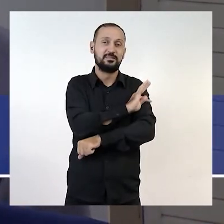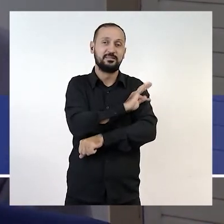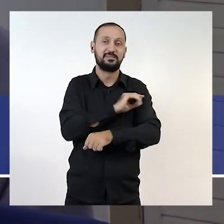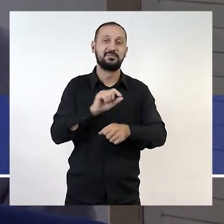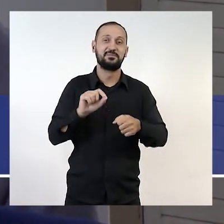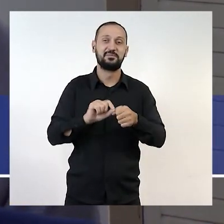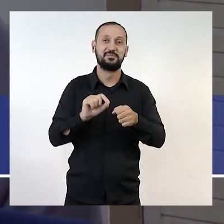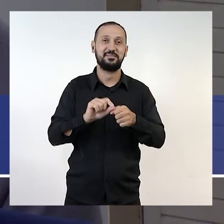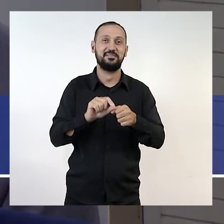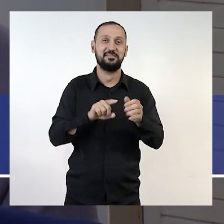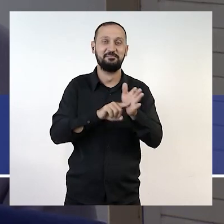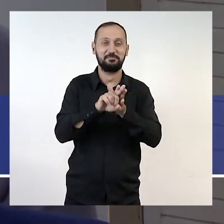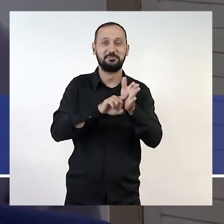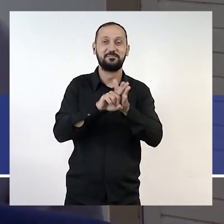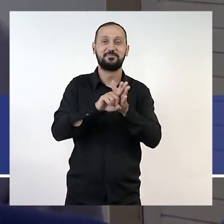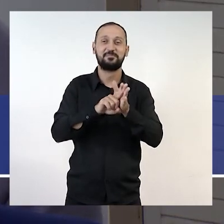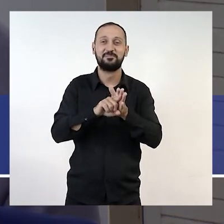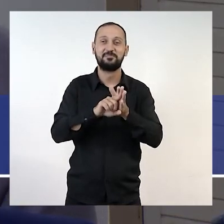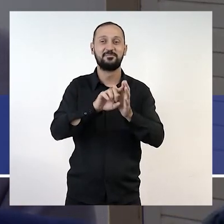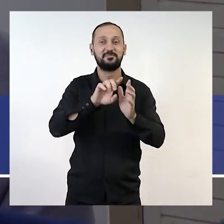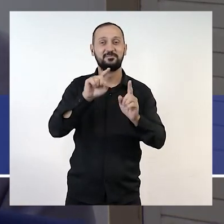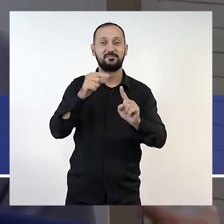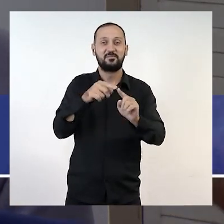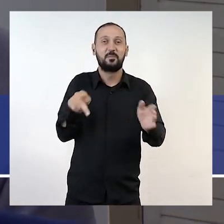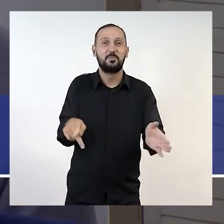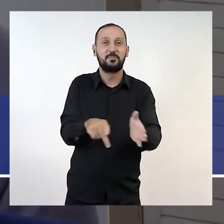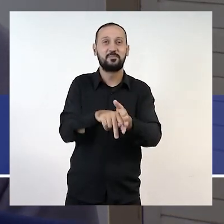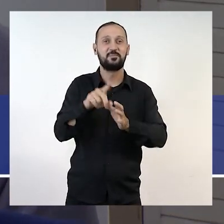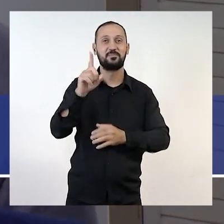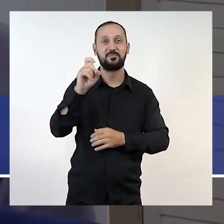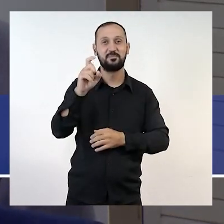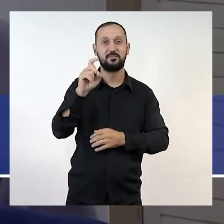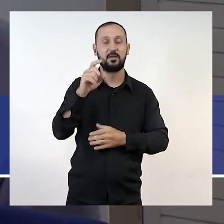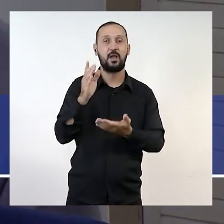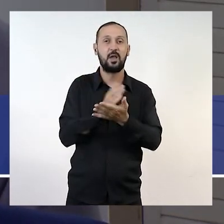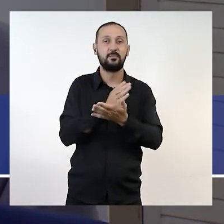da realização de perícia, seja concentrado